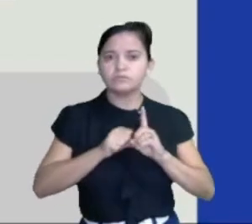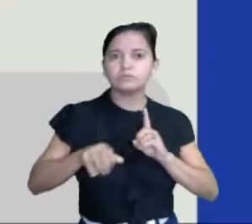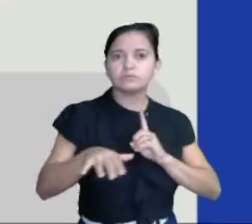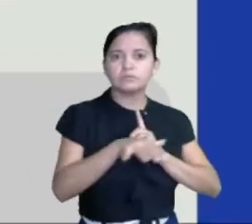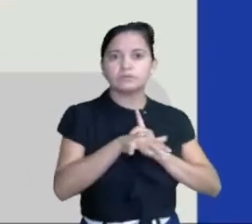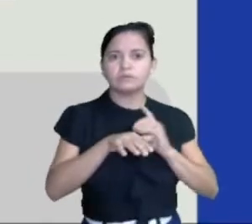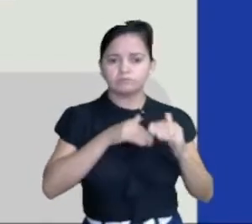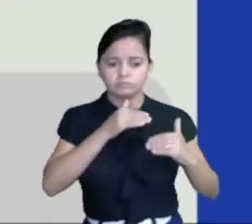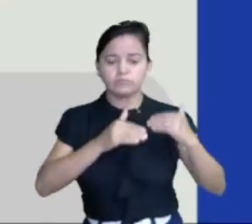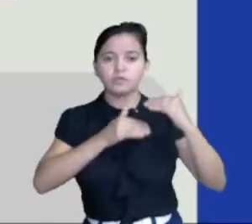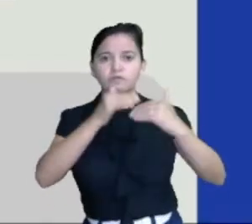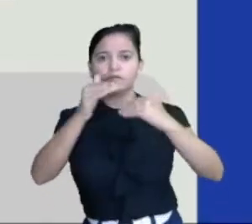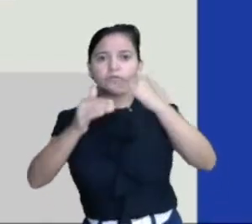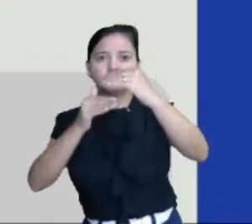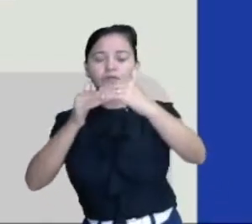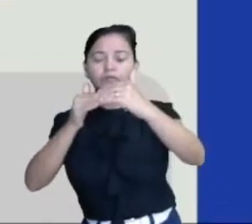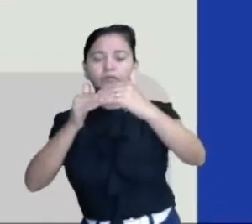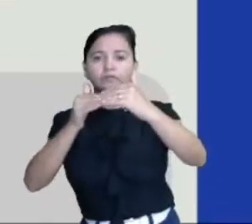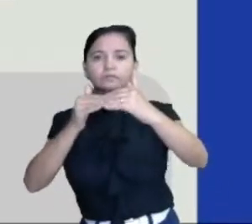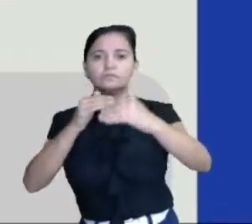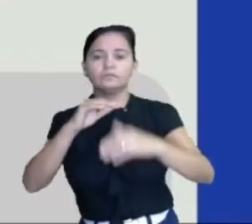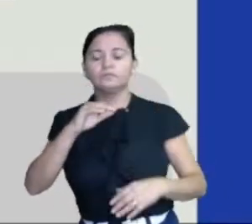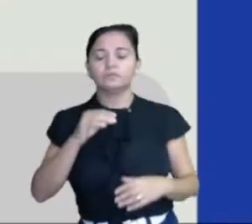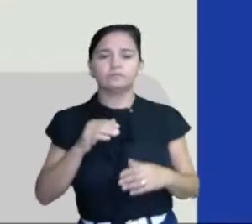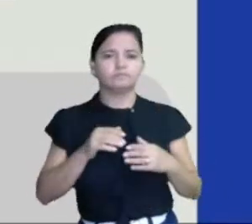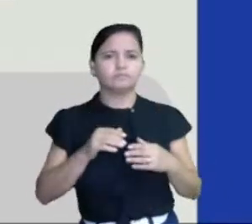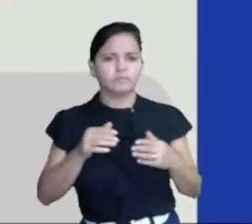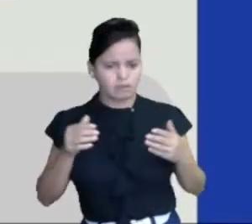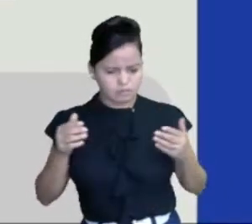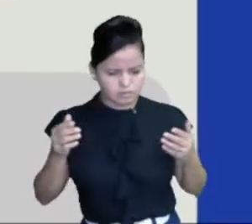sociedade, não só naquele momento, mas